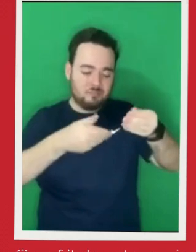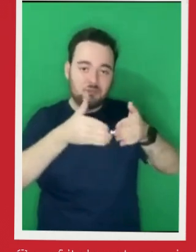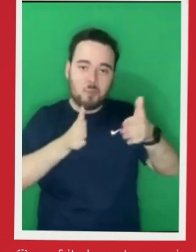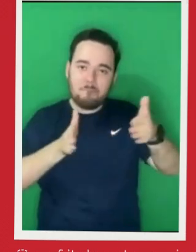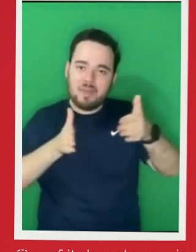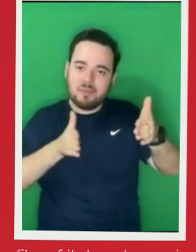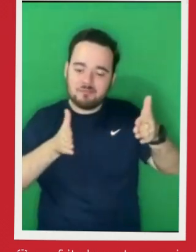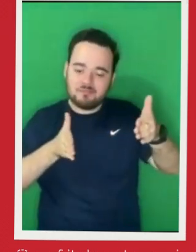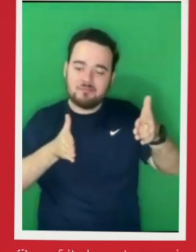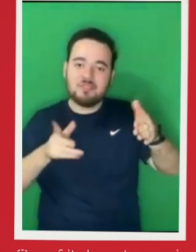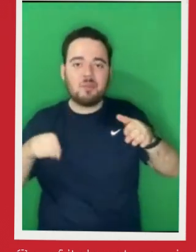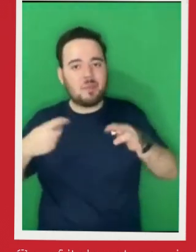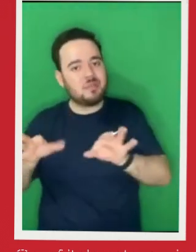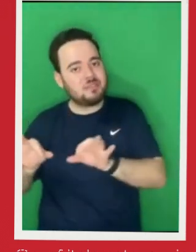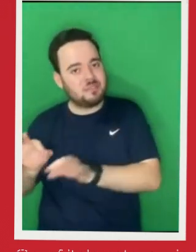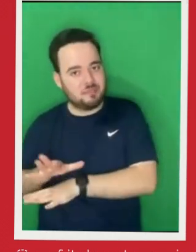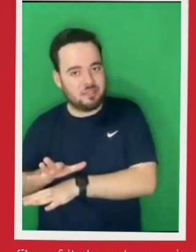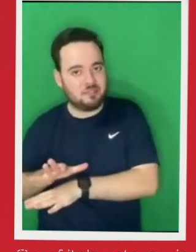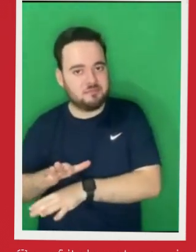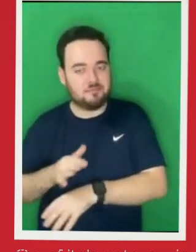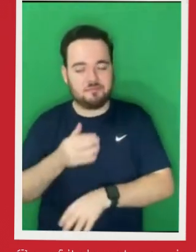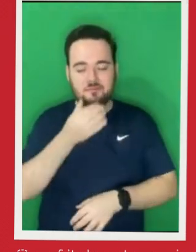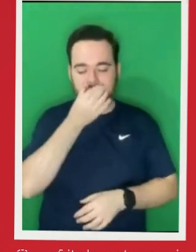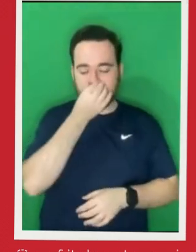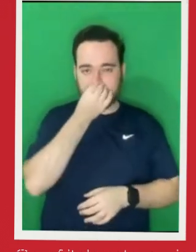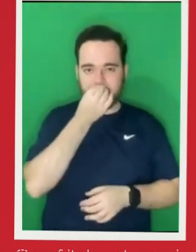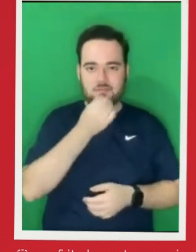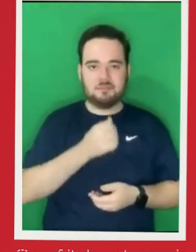falou, tá?